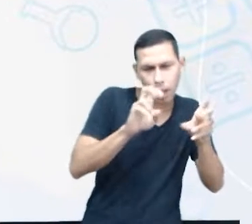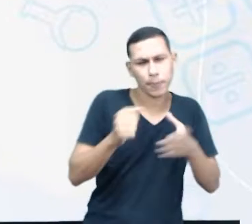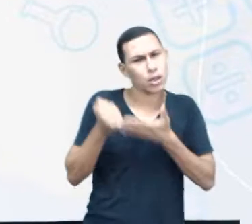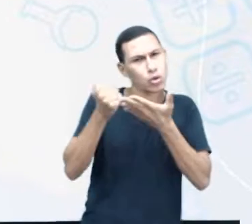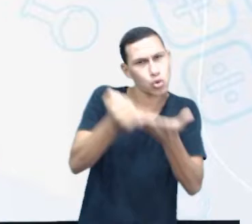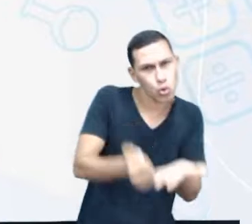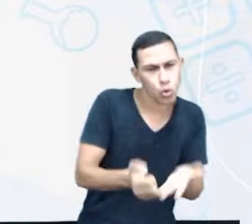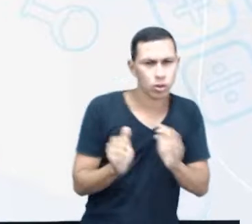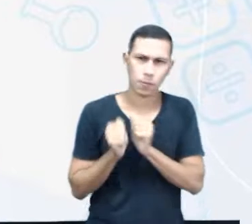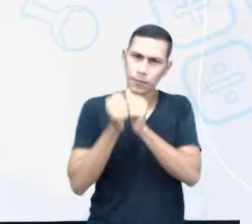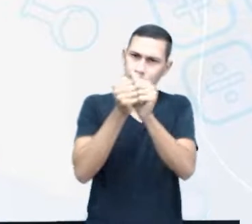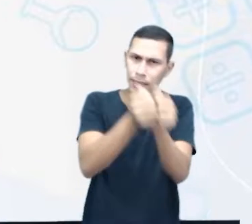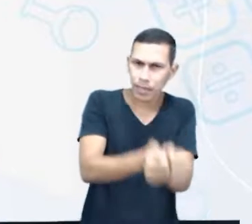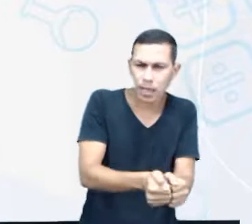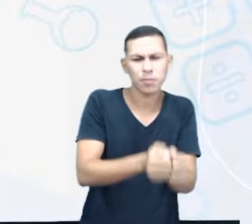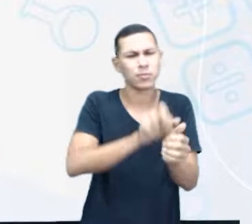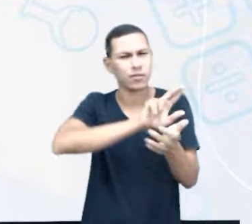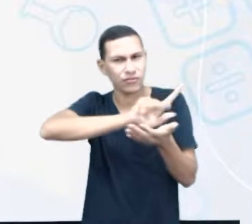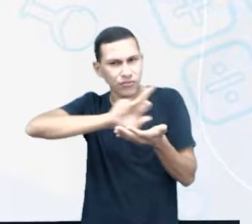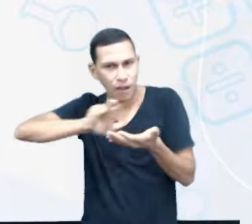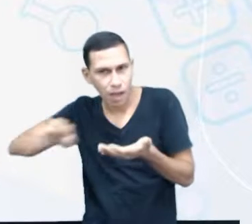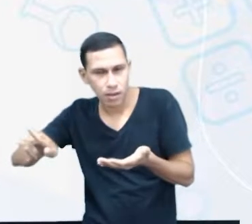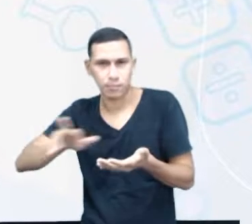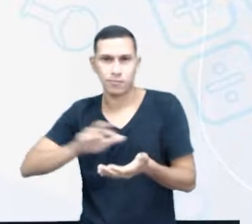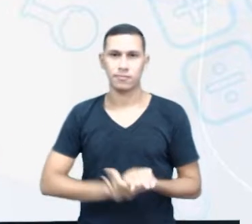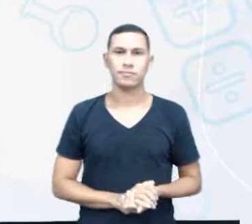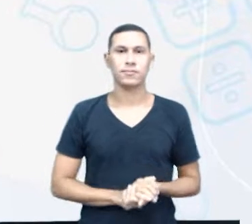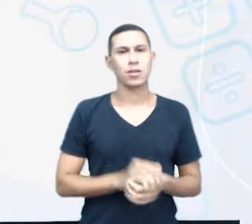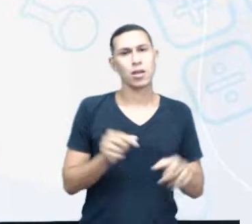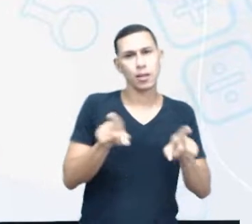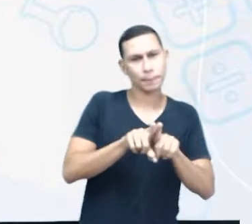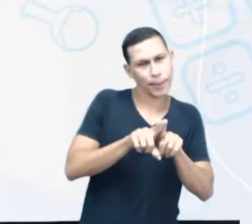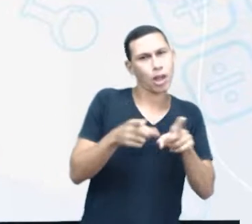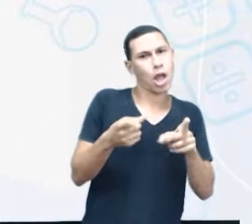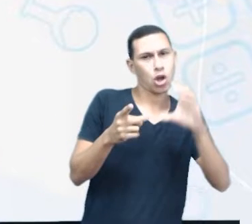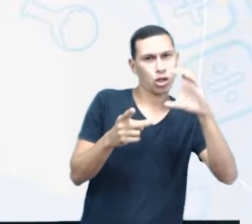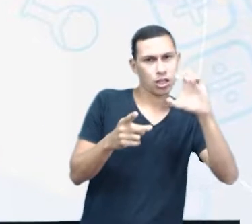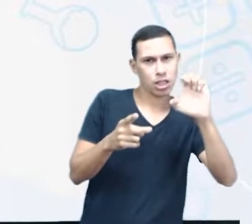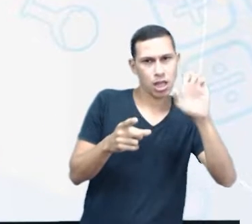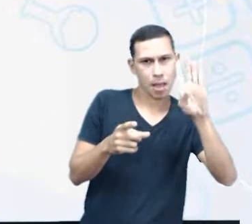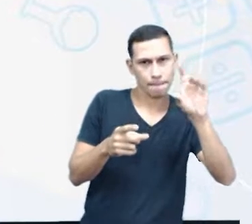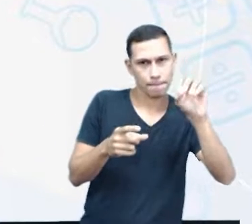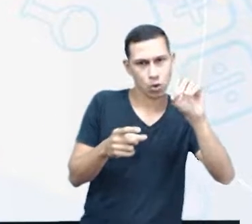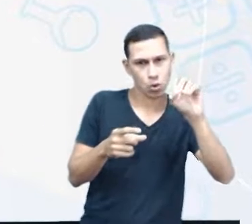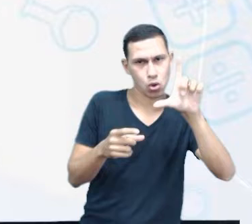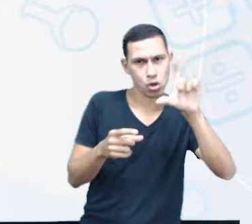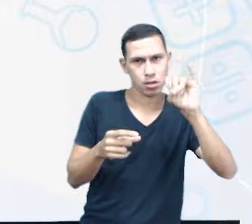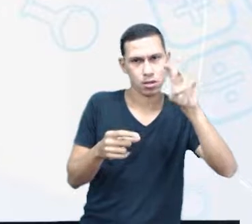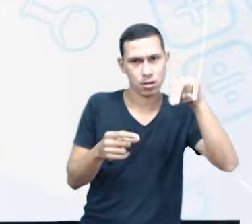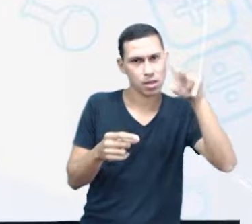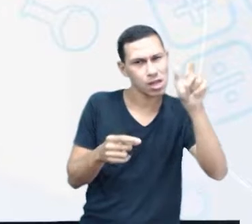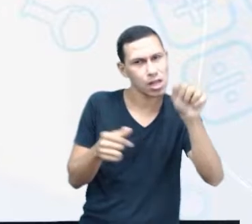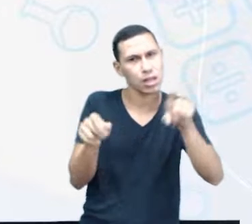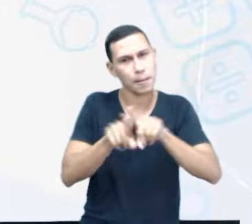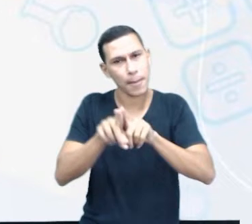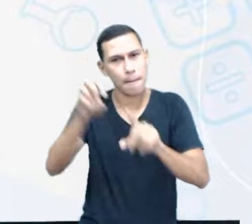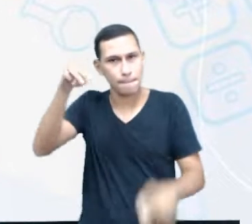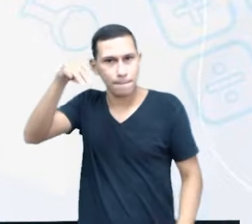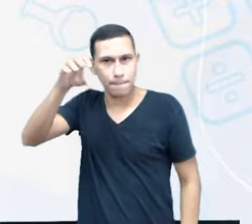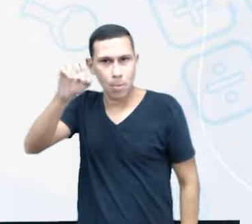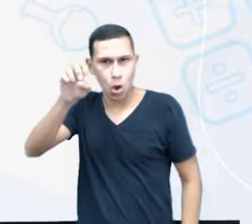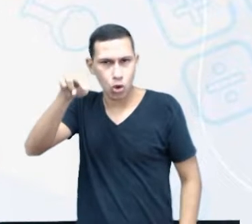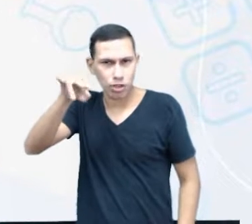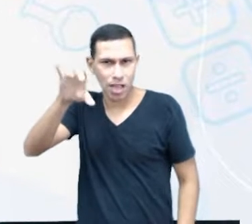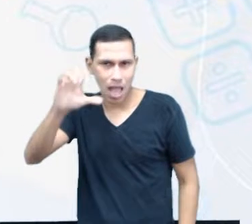solidariedade, companheirismo entre o Cebolinha e a Mônica. No terceiro, na terceira